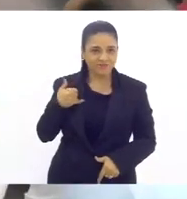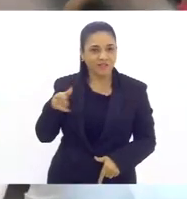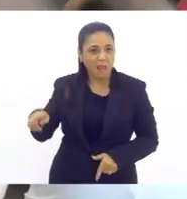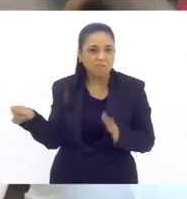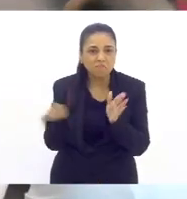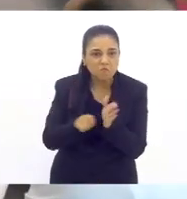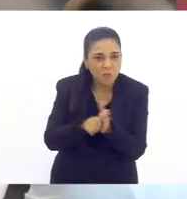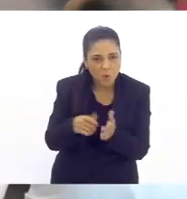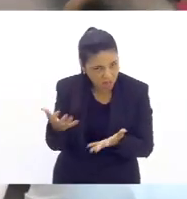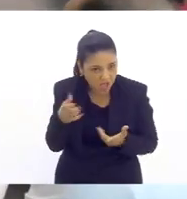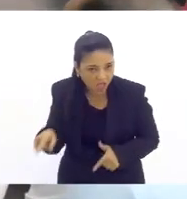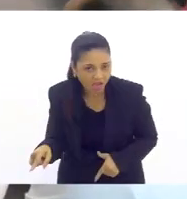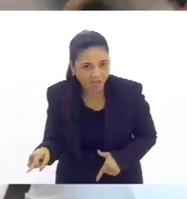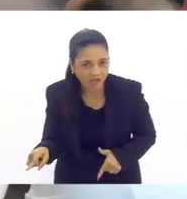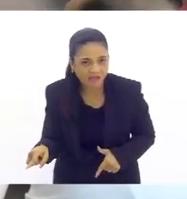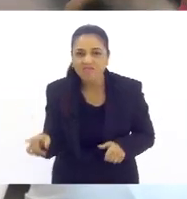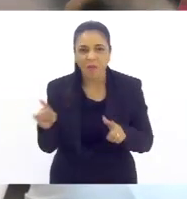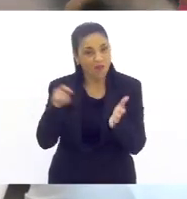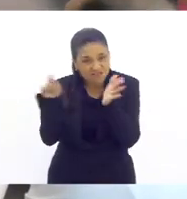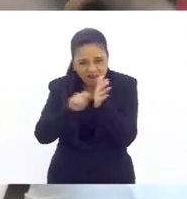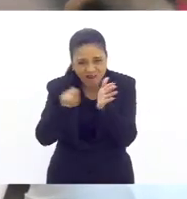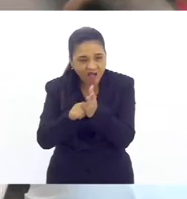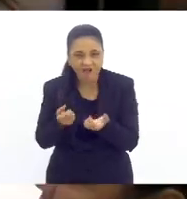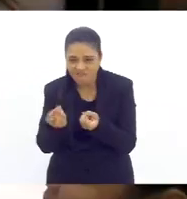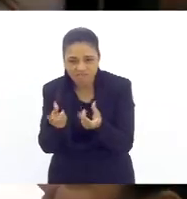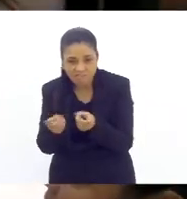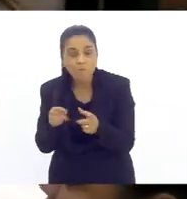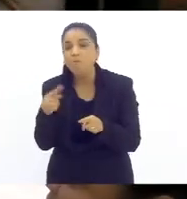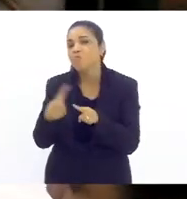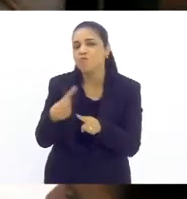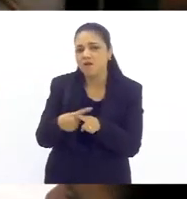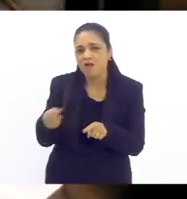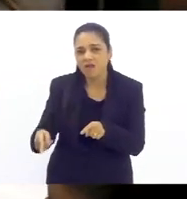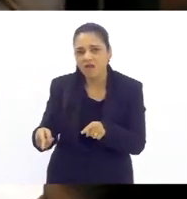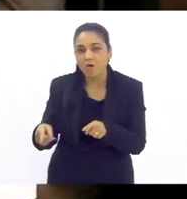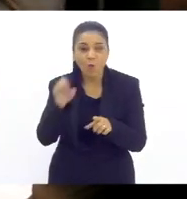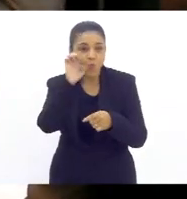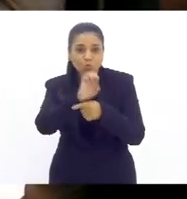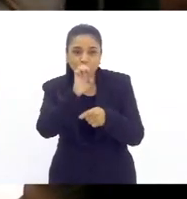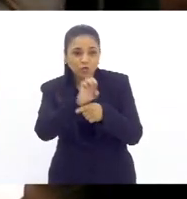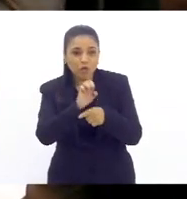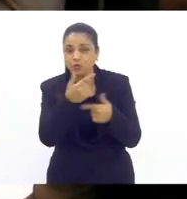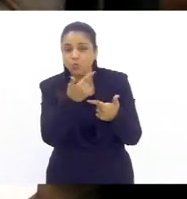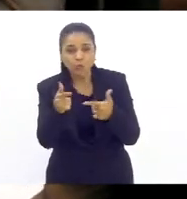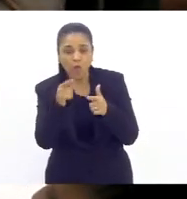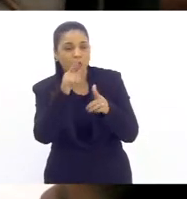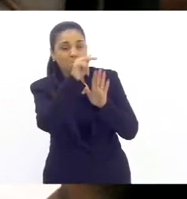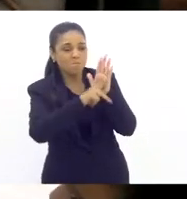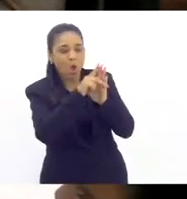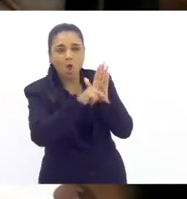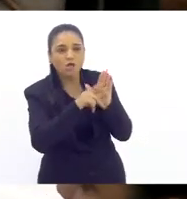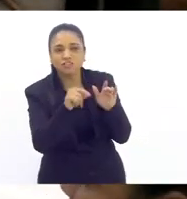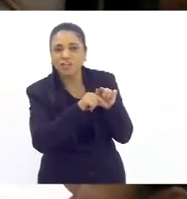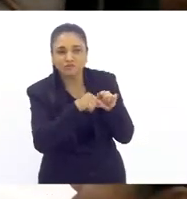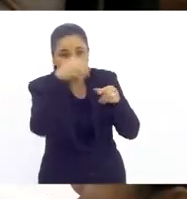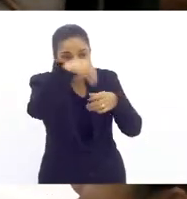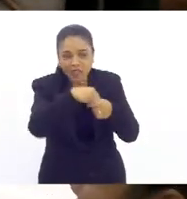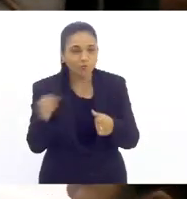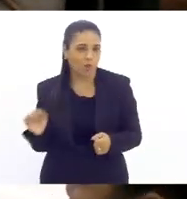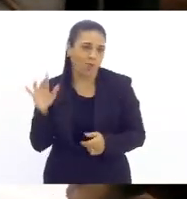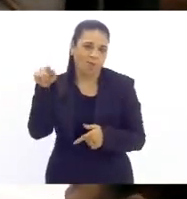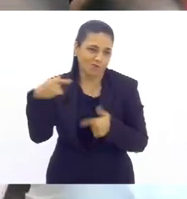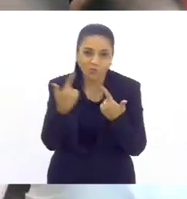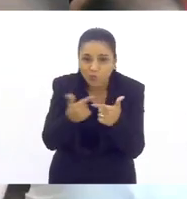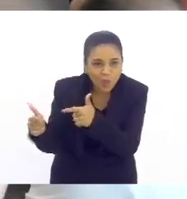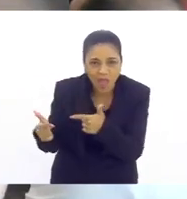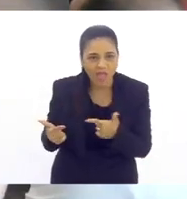não tá na boca porque ele quer não ele tá na boca de pulo porque ele Infelizmente o estado não tem projeto não estava dentro da comunidade porque o que é a